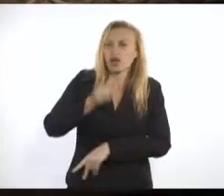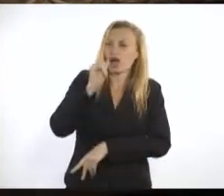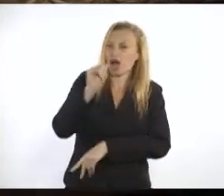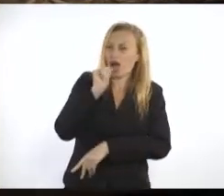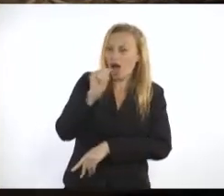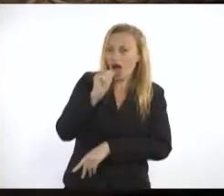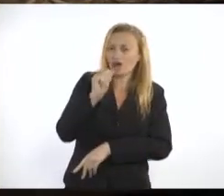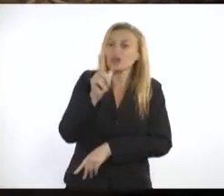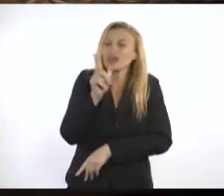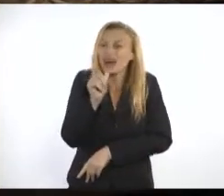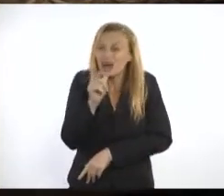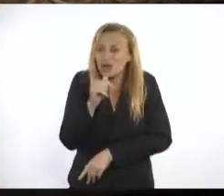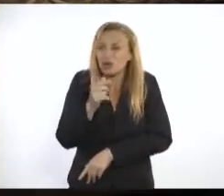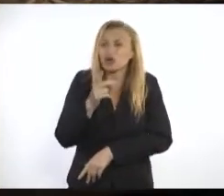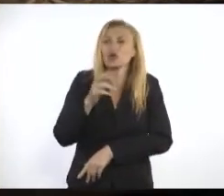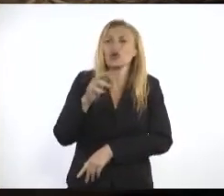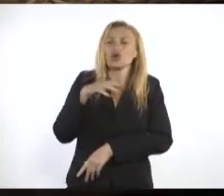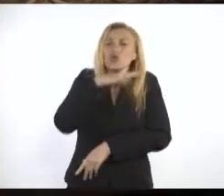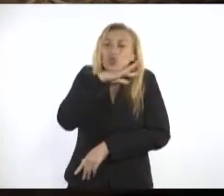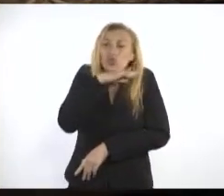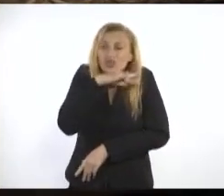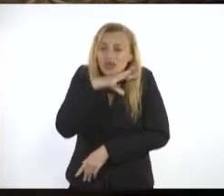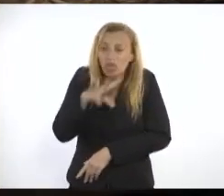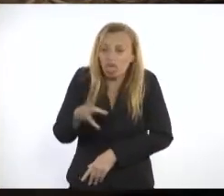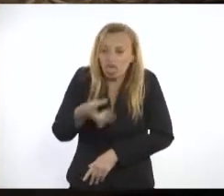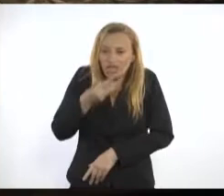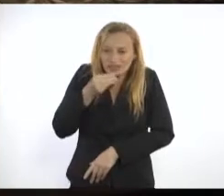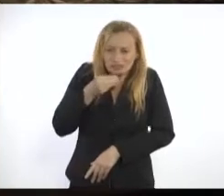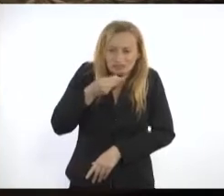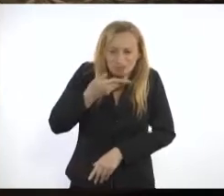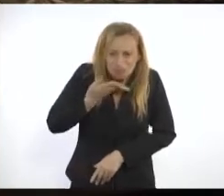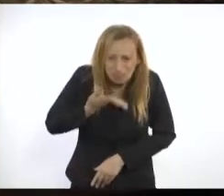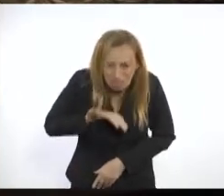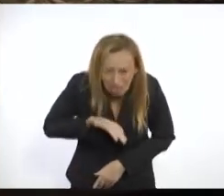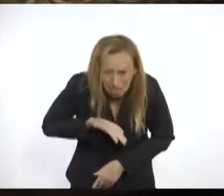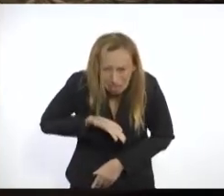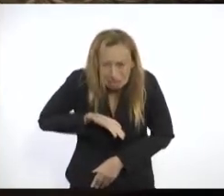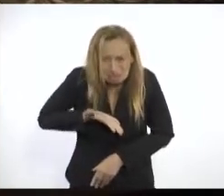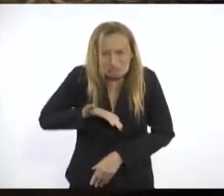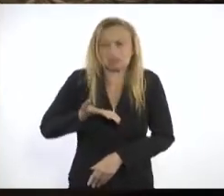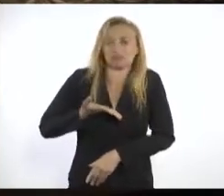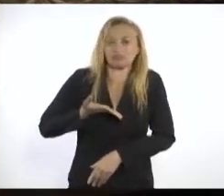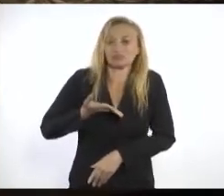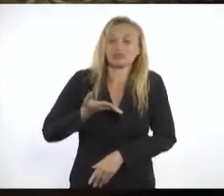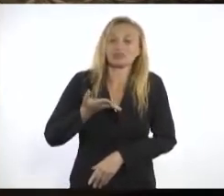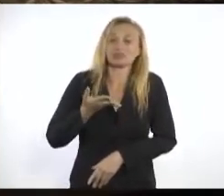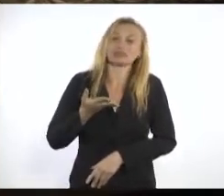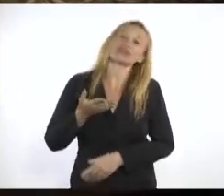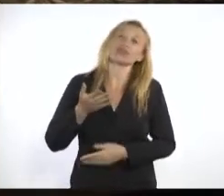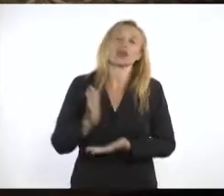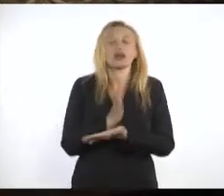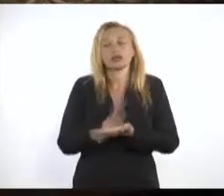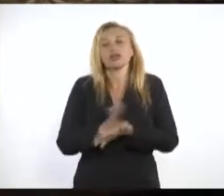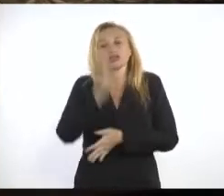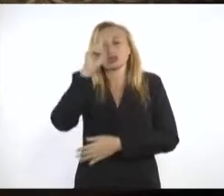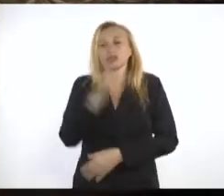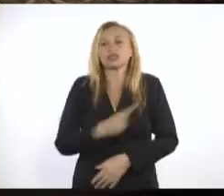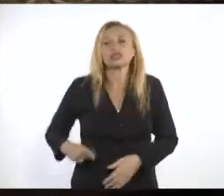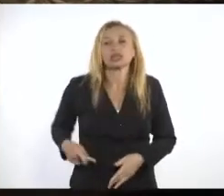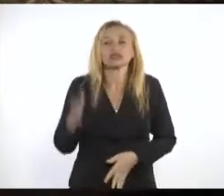água fedida, água com gosto péssimo. E que muitas vezes, senhor presidente, não sei se o